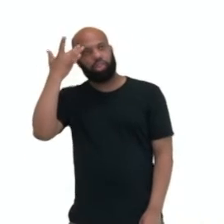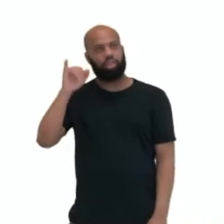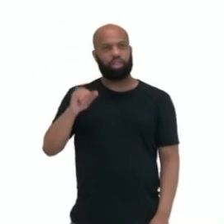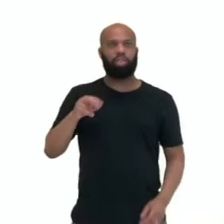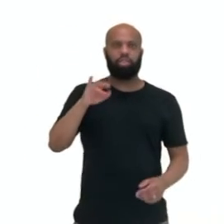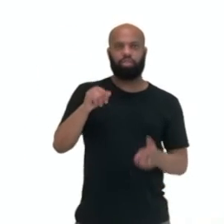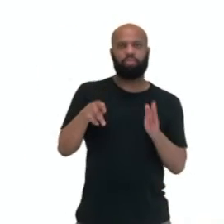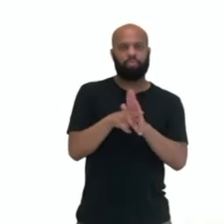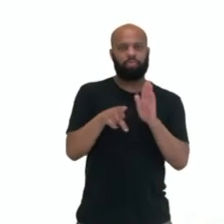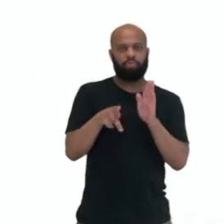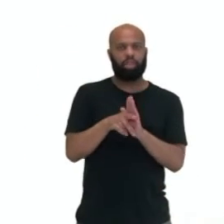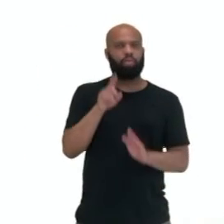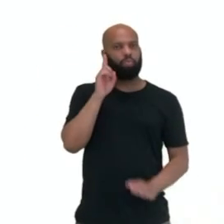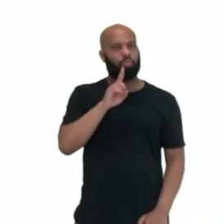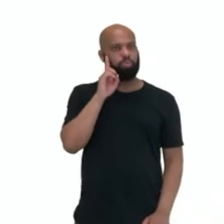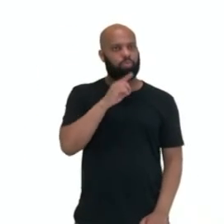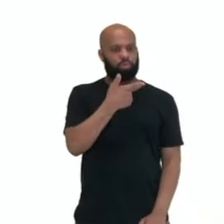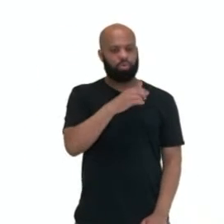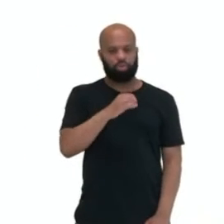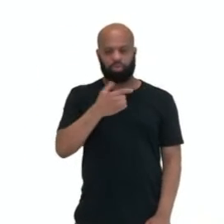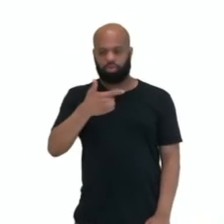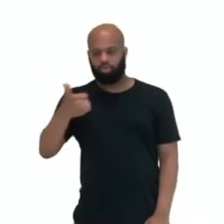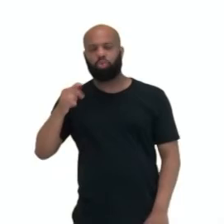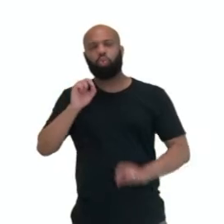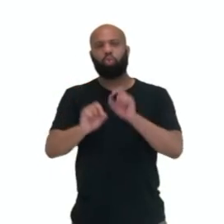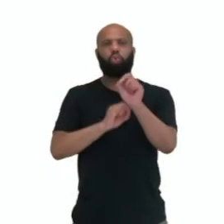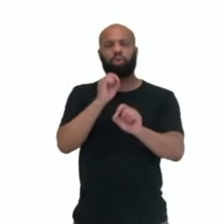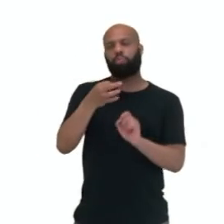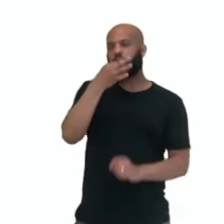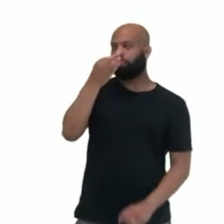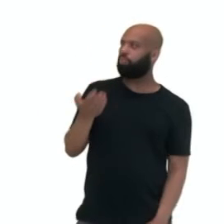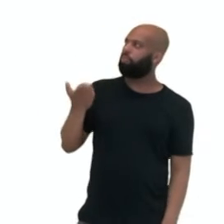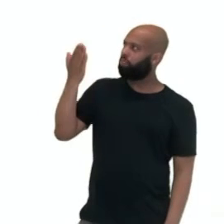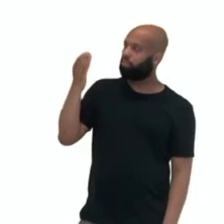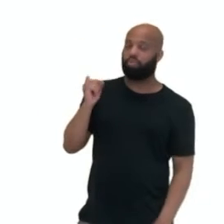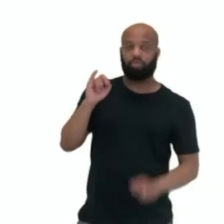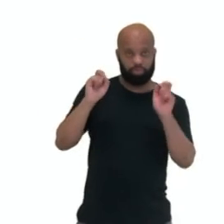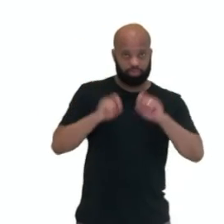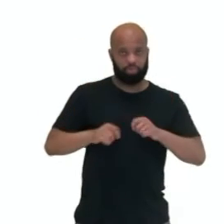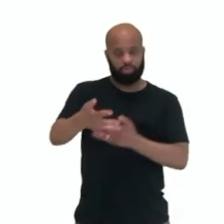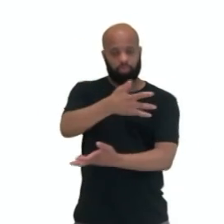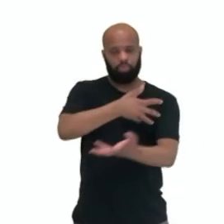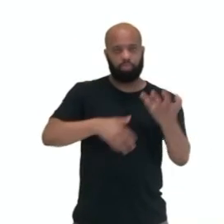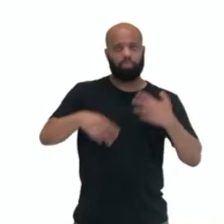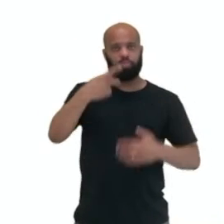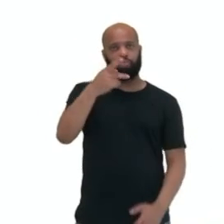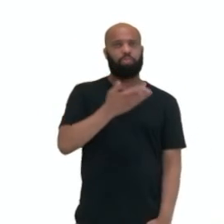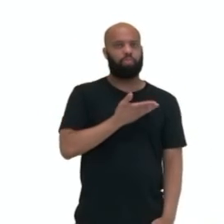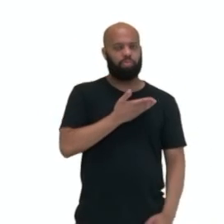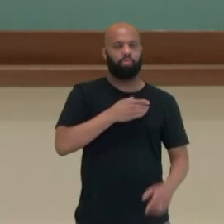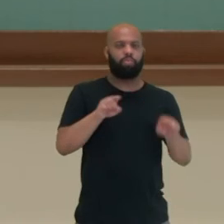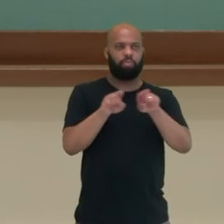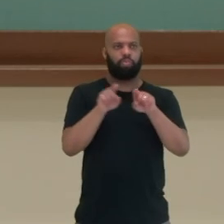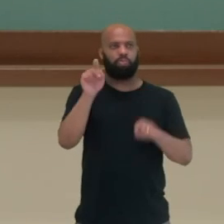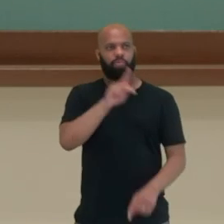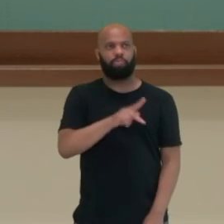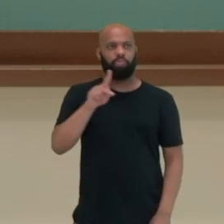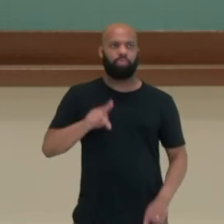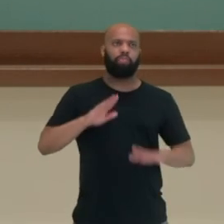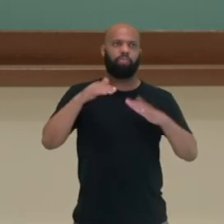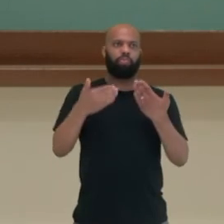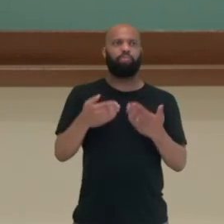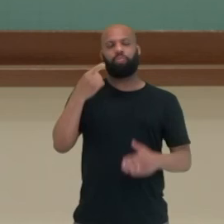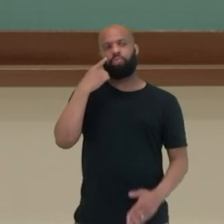Angeles 2028. Qual a sua opinião em relação à reportagem acima e, se possível, compartilhe com seus colegas e professores.